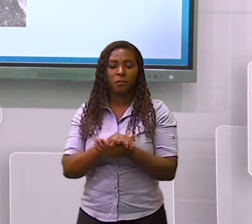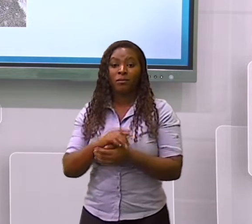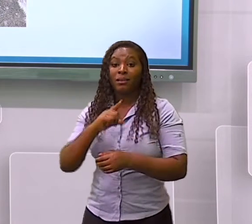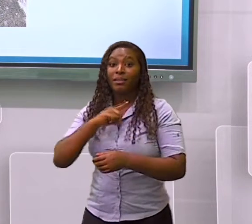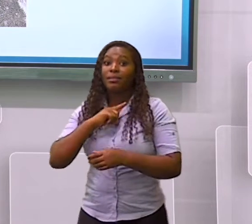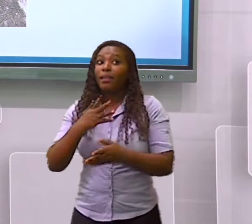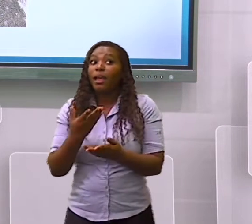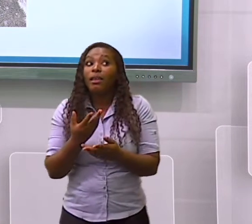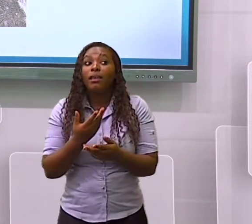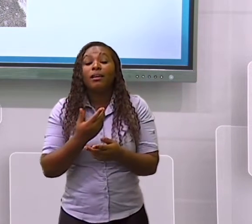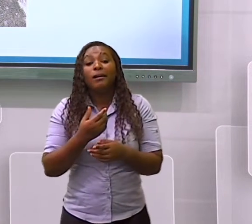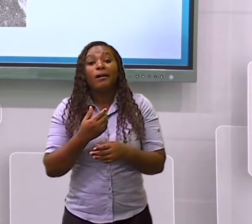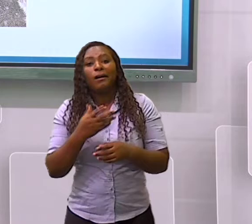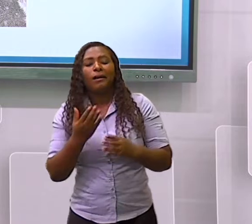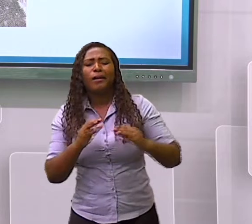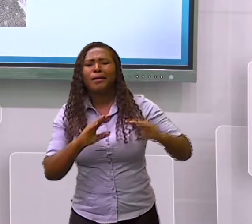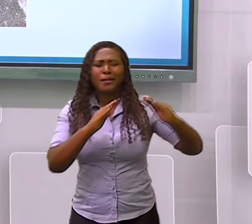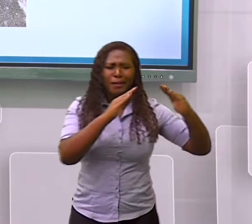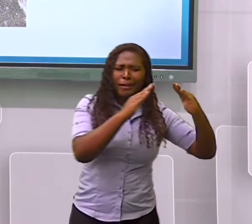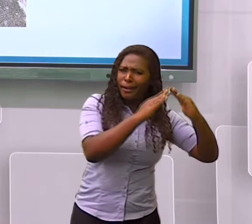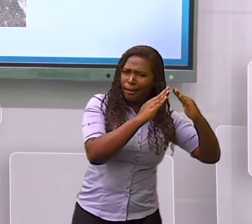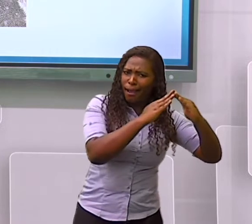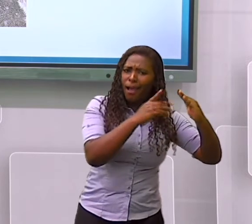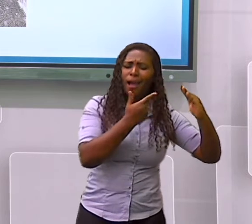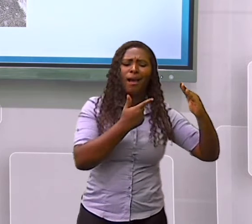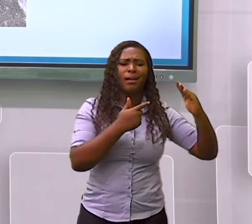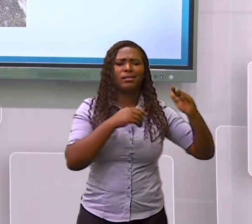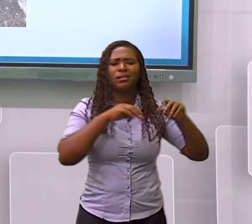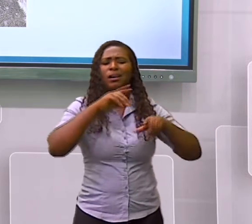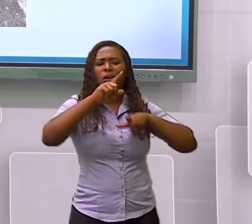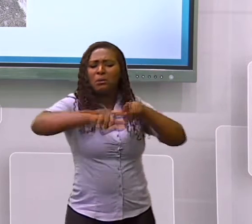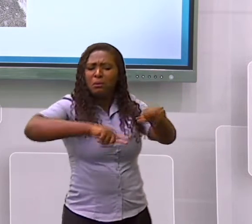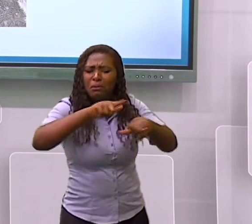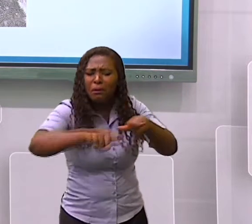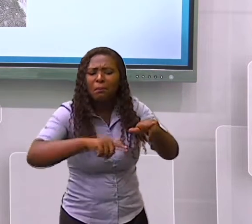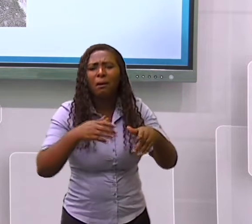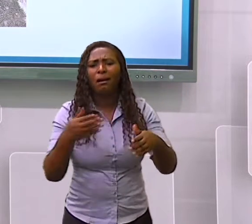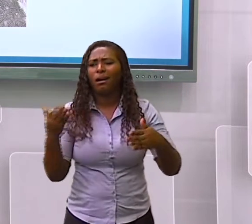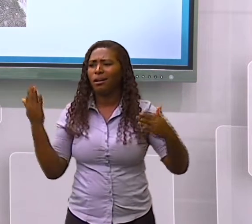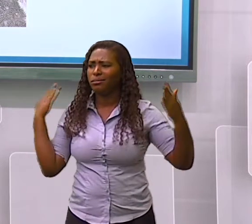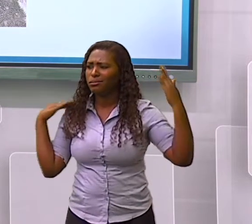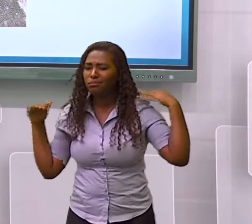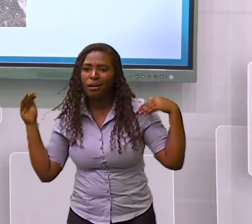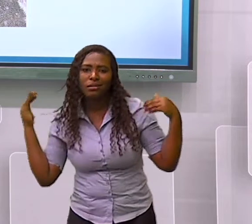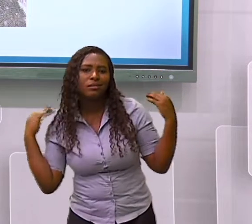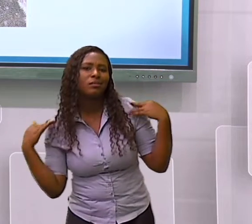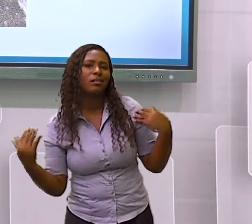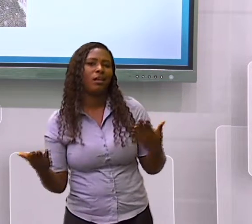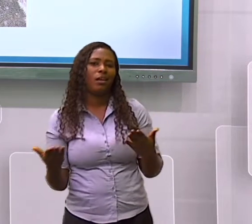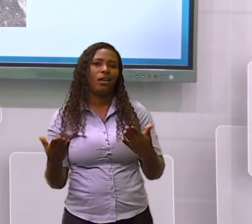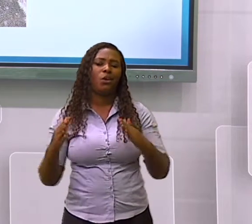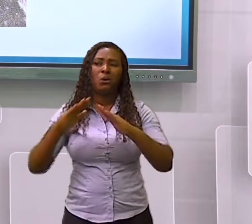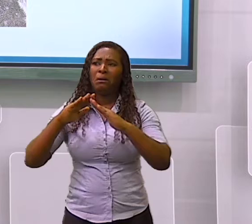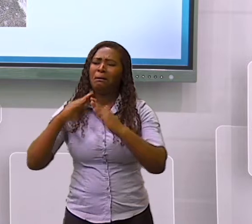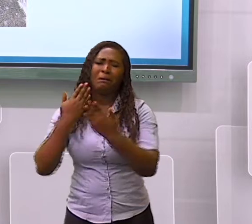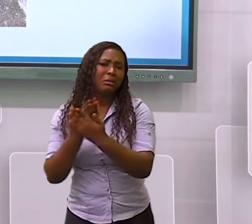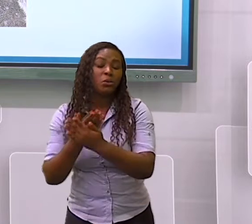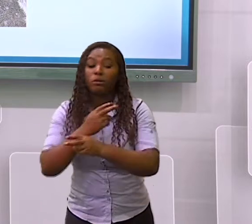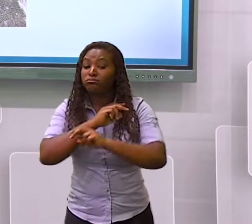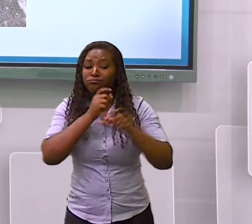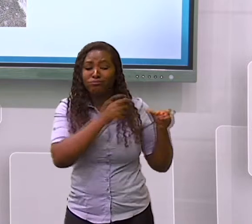fora de casa, mas também dentro dela, no trabalho, no passeio. E como